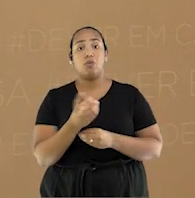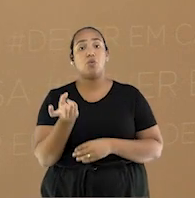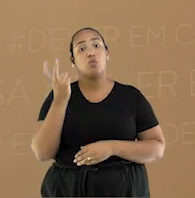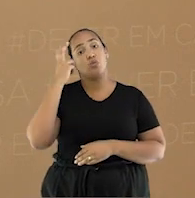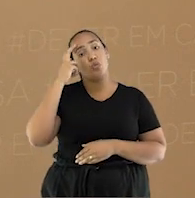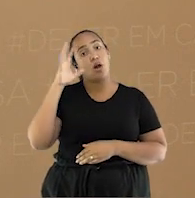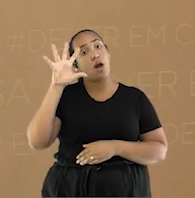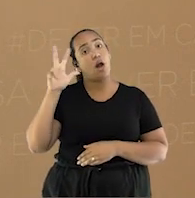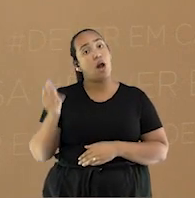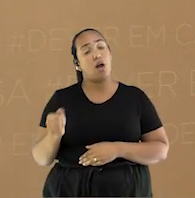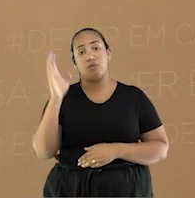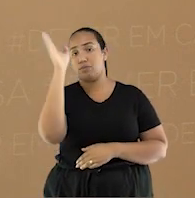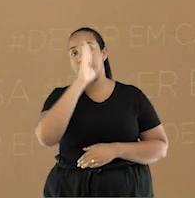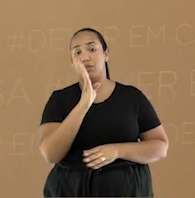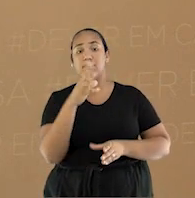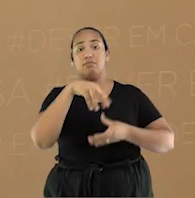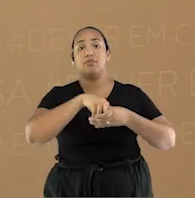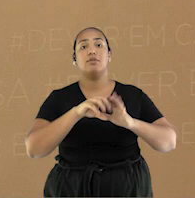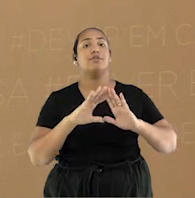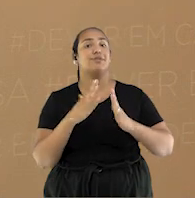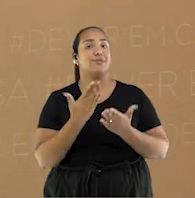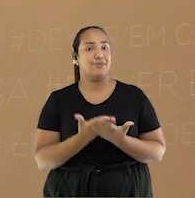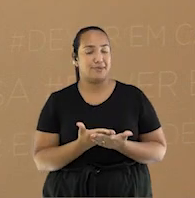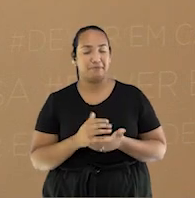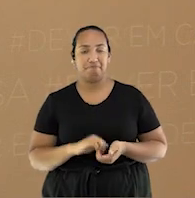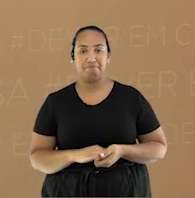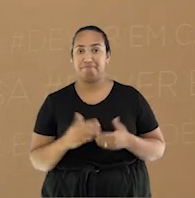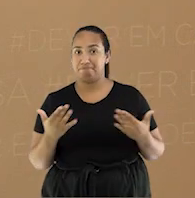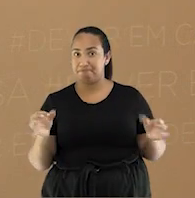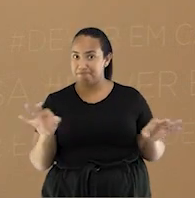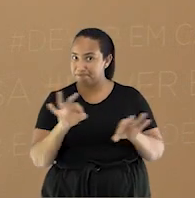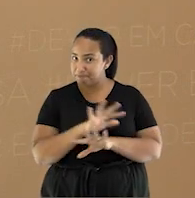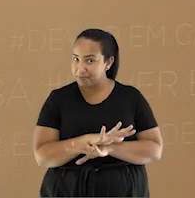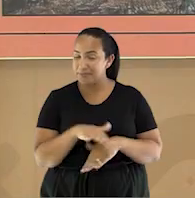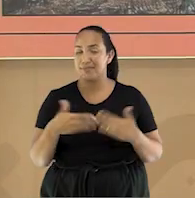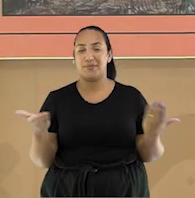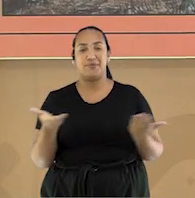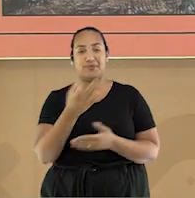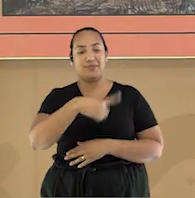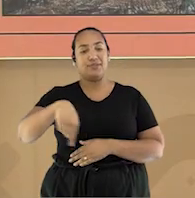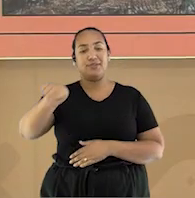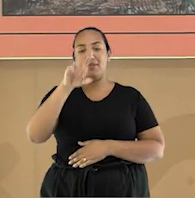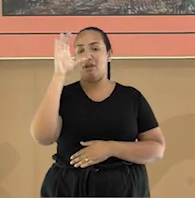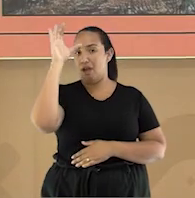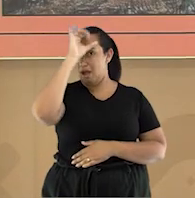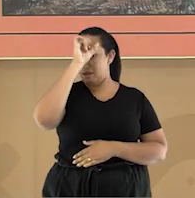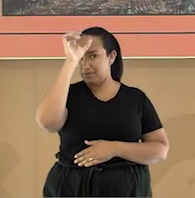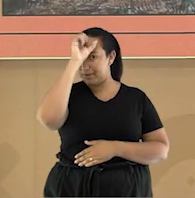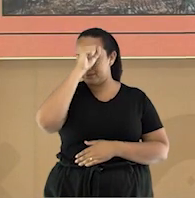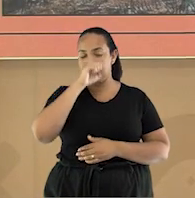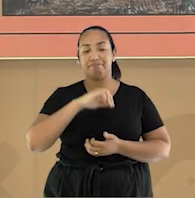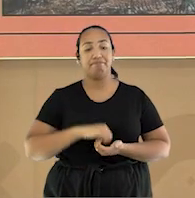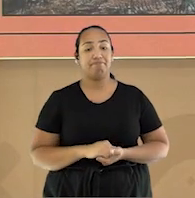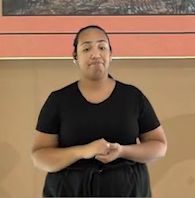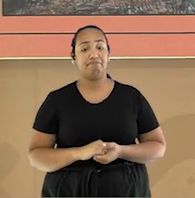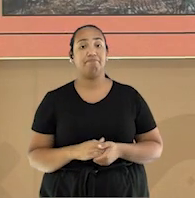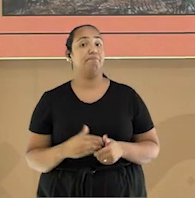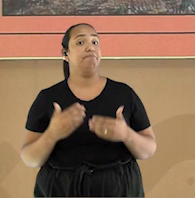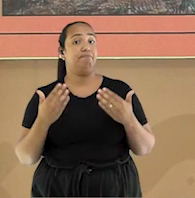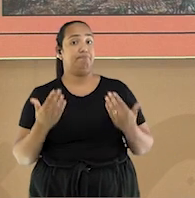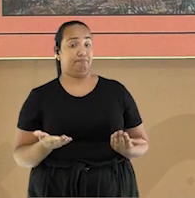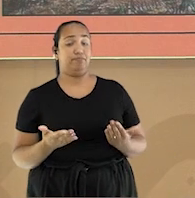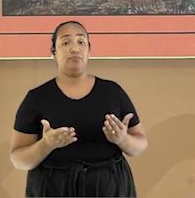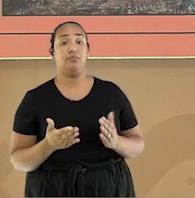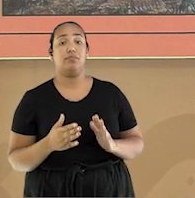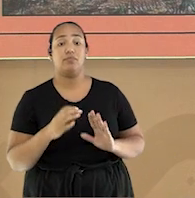E aí, preparados? Tudo isso e muito mais na aula de hoje. A partir da metade do século XVI,